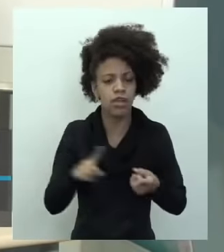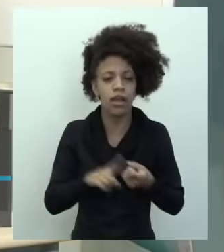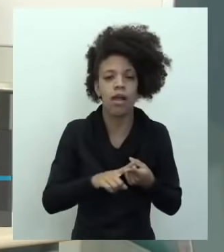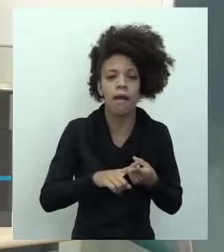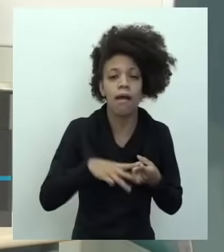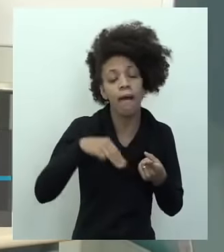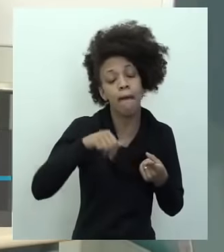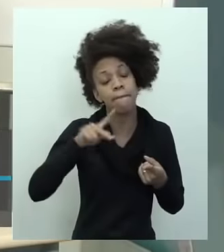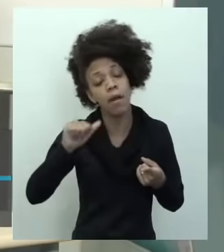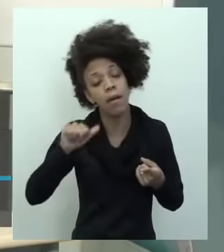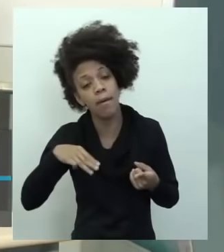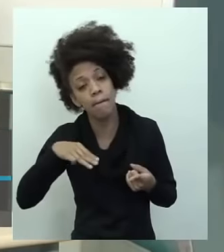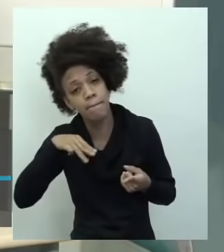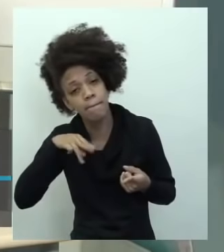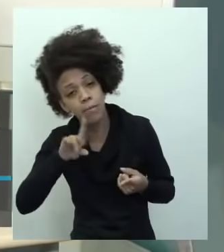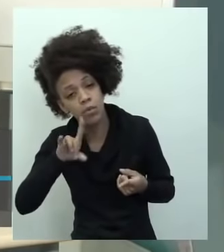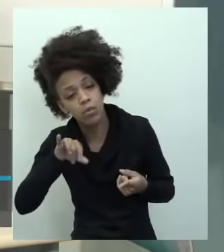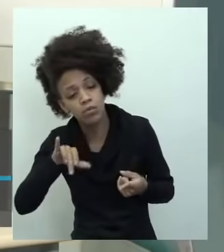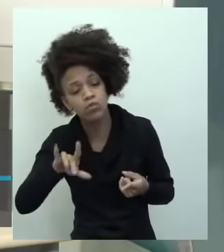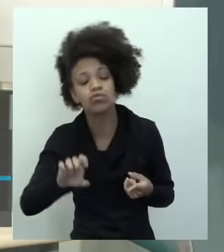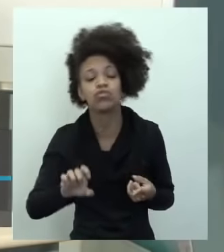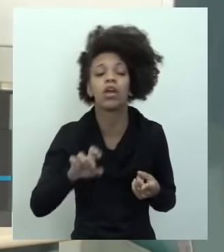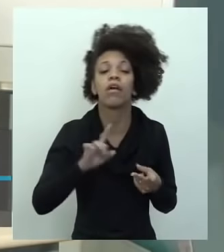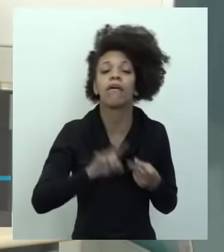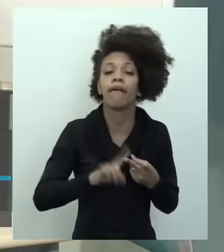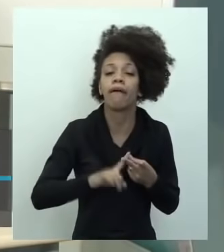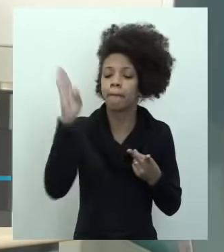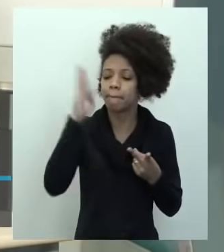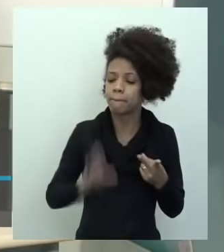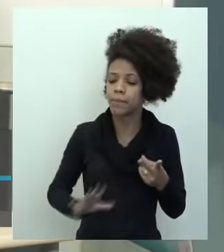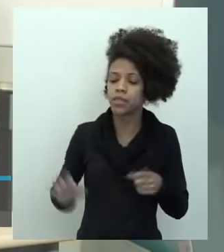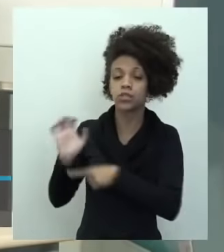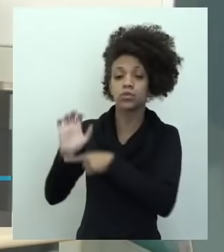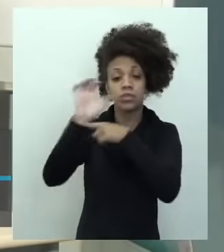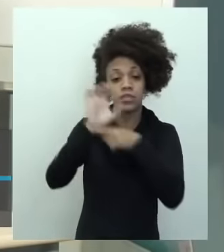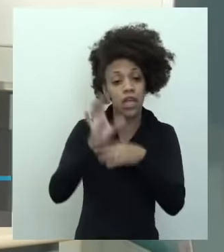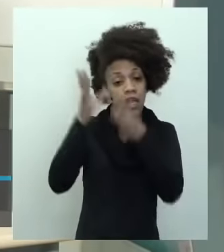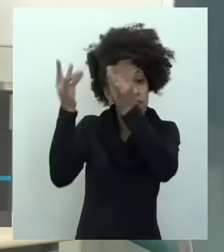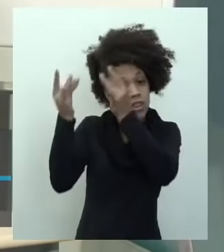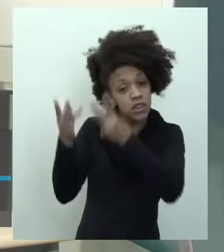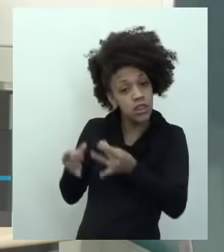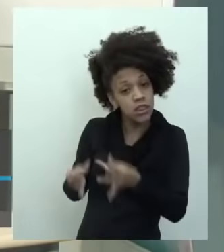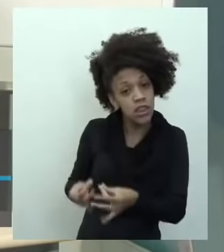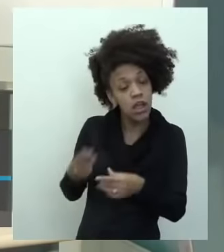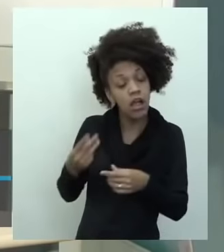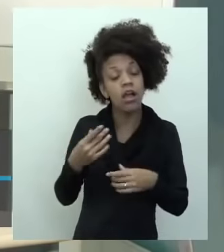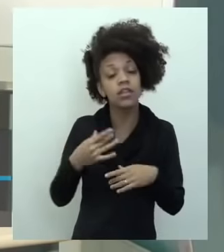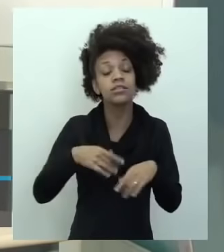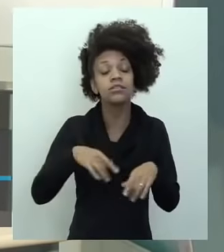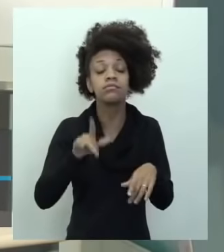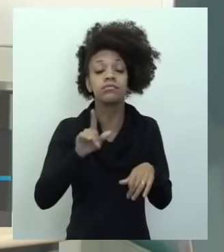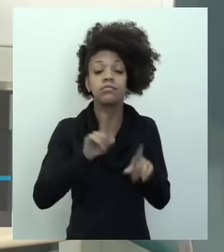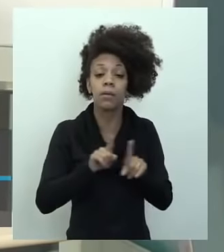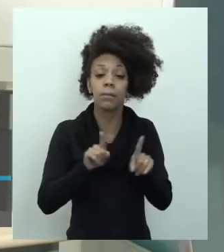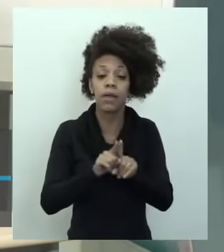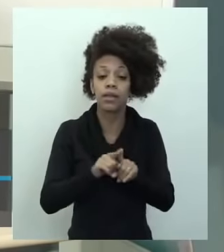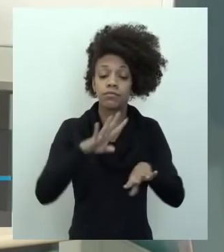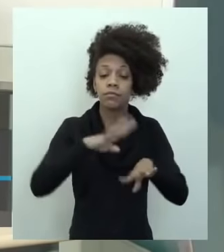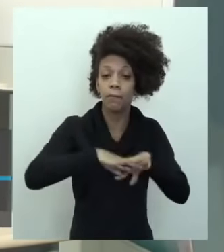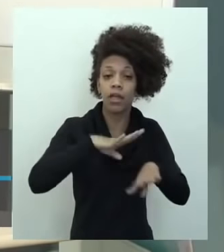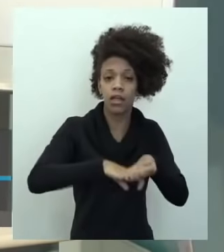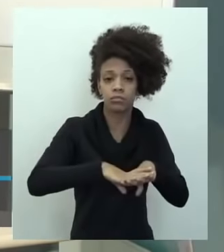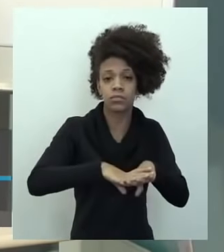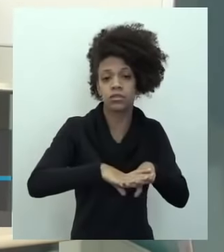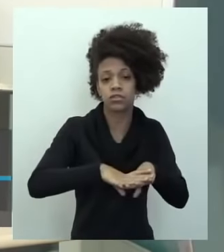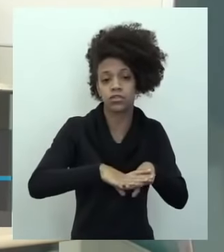mapa-mundi, ele falou de mapa do Brasil e dos estados, ele falou até de mapas específicos, de mapas que têm aí uma temática, como é o